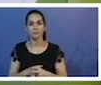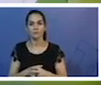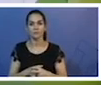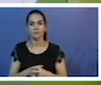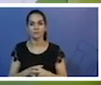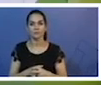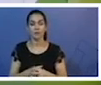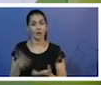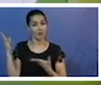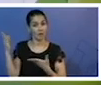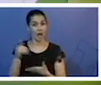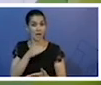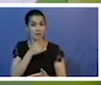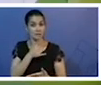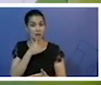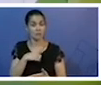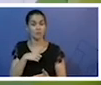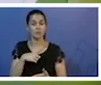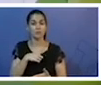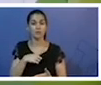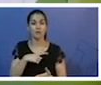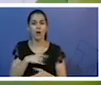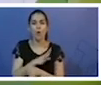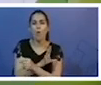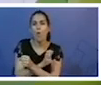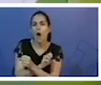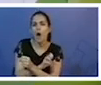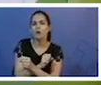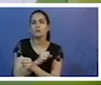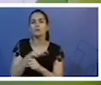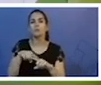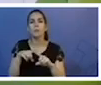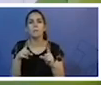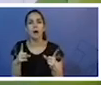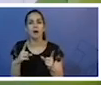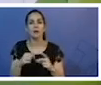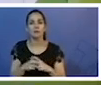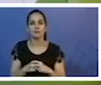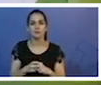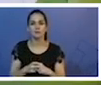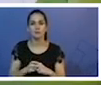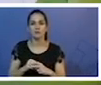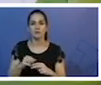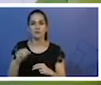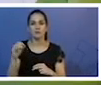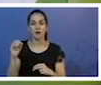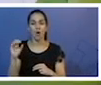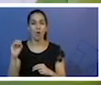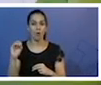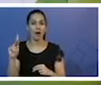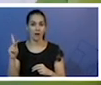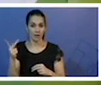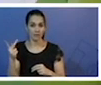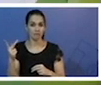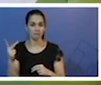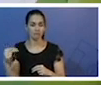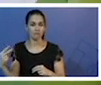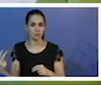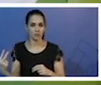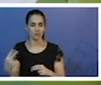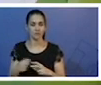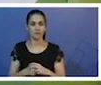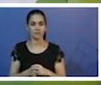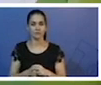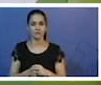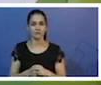Nesse outro exemplo, a gente tem o ácido sulfúrico mais o hidróxido de cálcio. Aqui na ionização, o hidrogênio